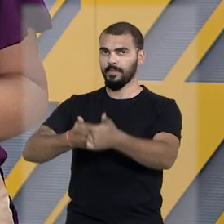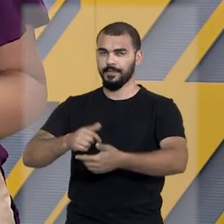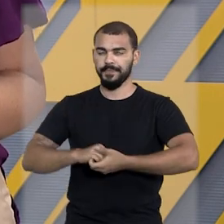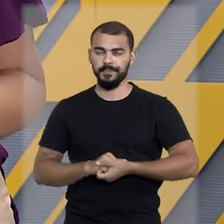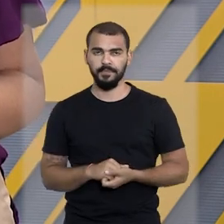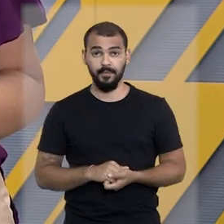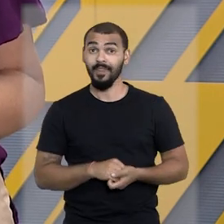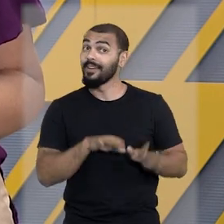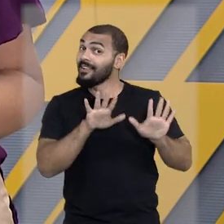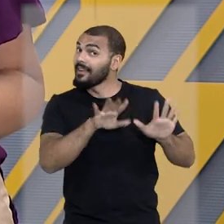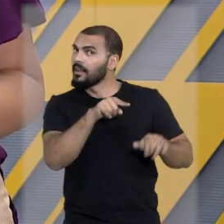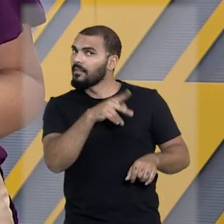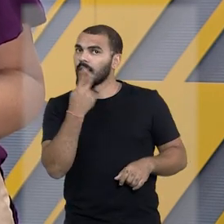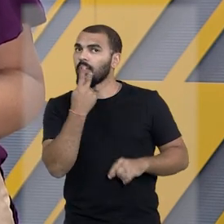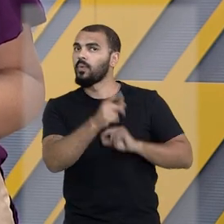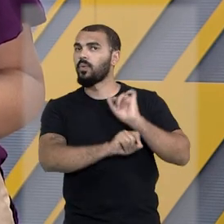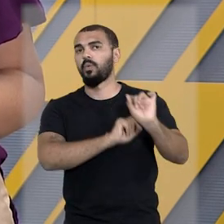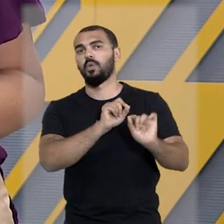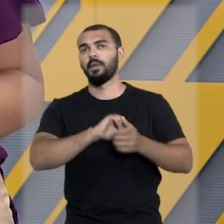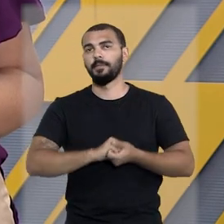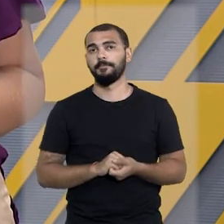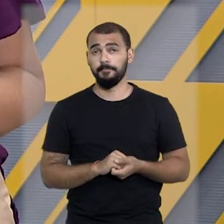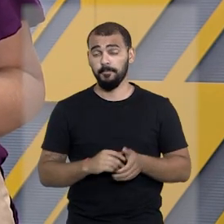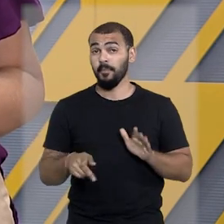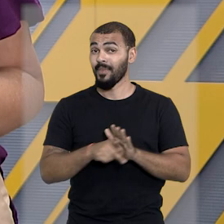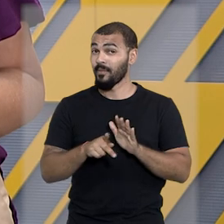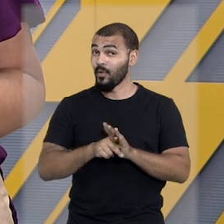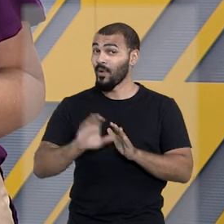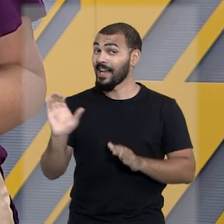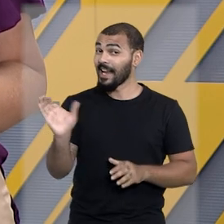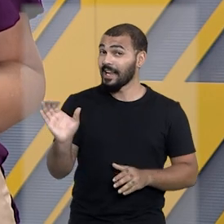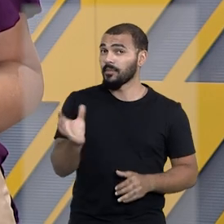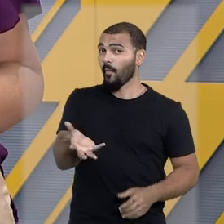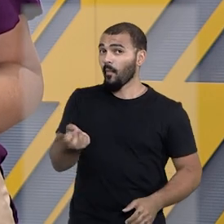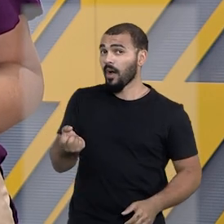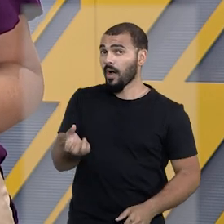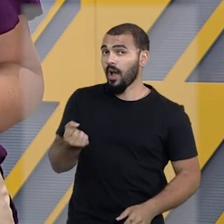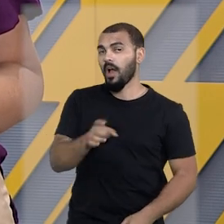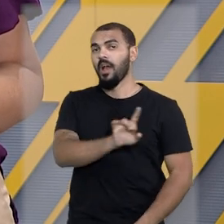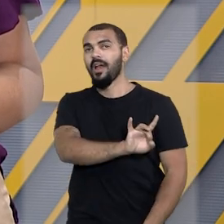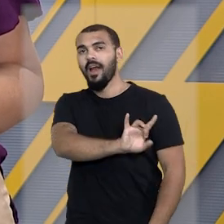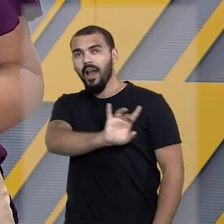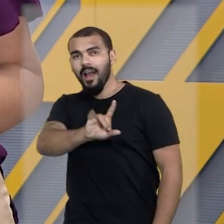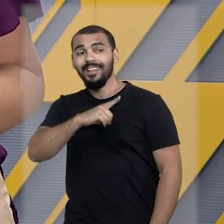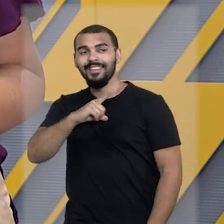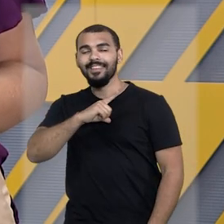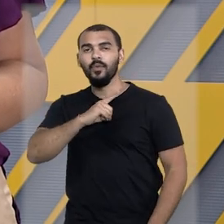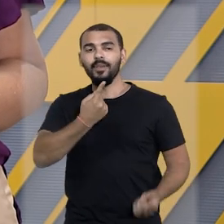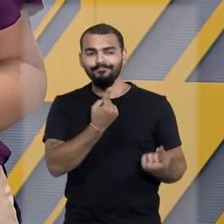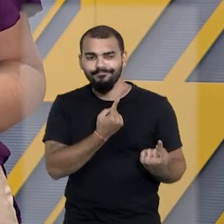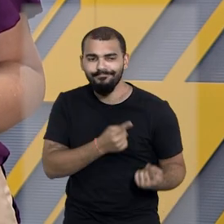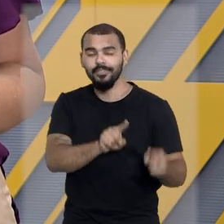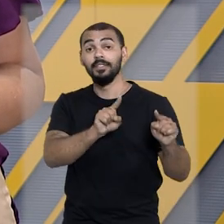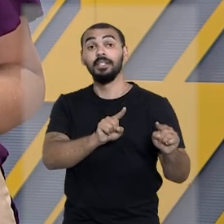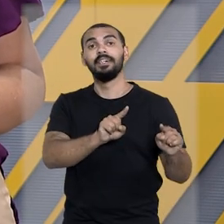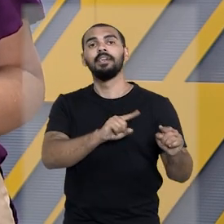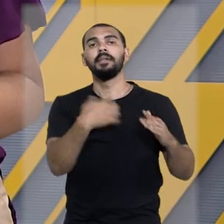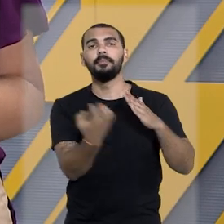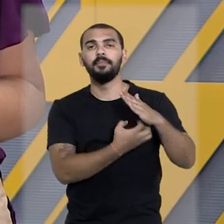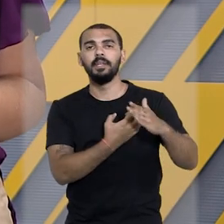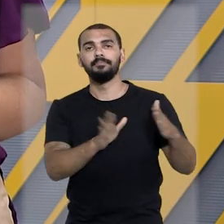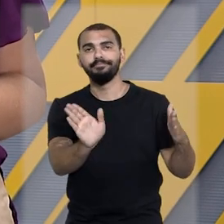O ministro destacou que os atos de execução de créditos individuais promovidos contra empresas falidas ou em